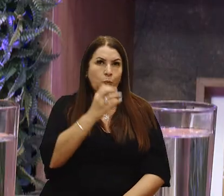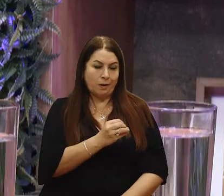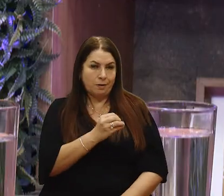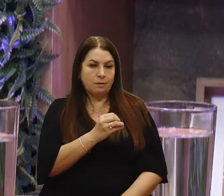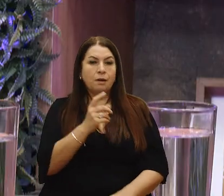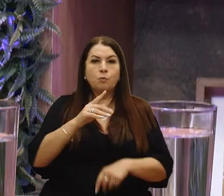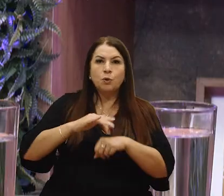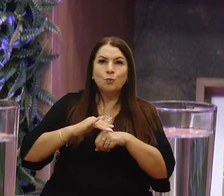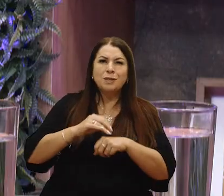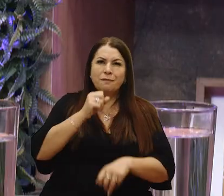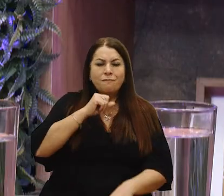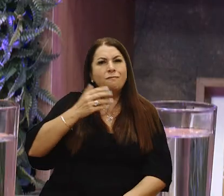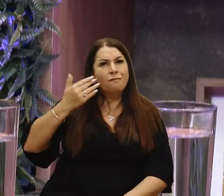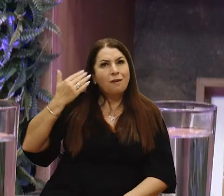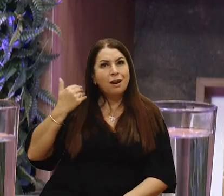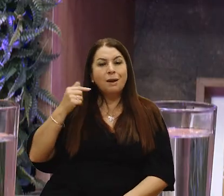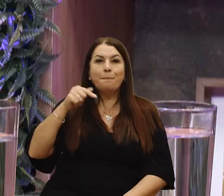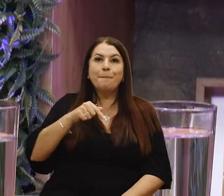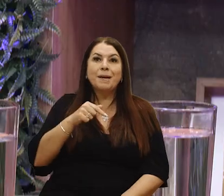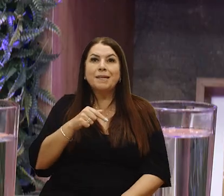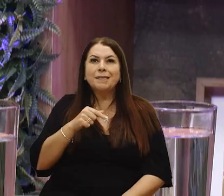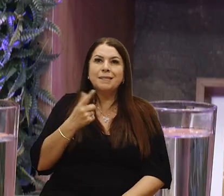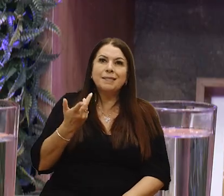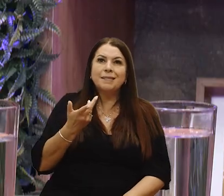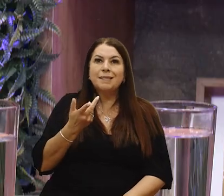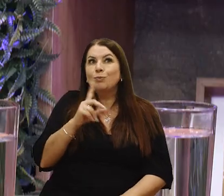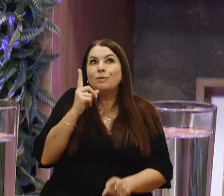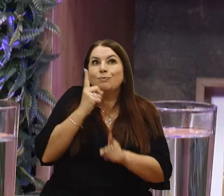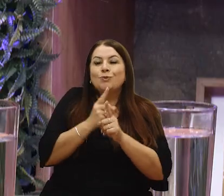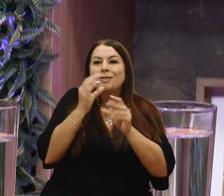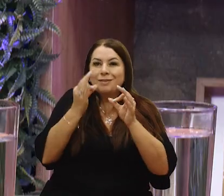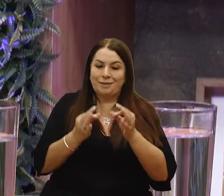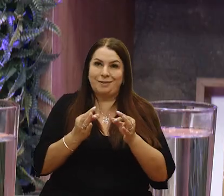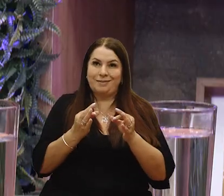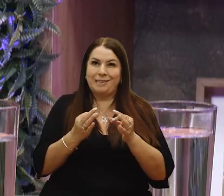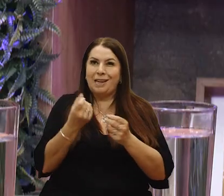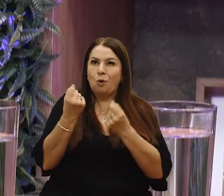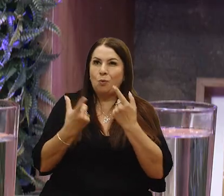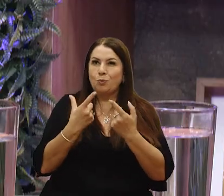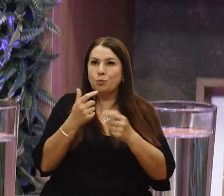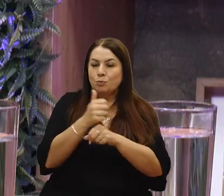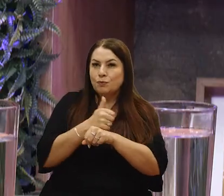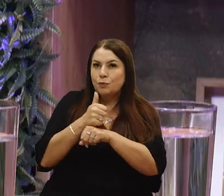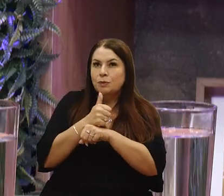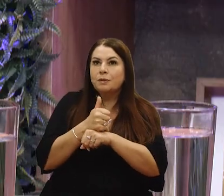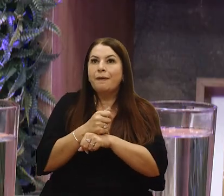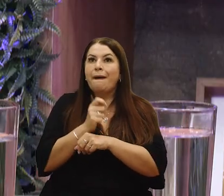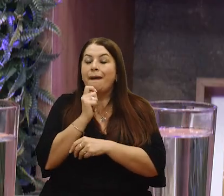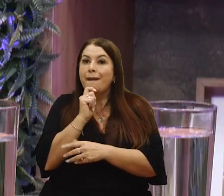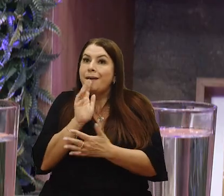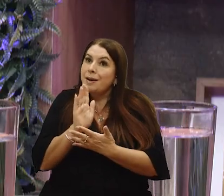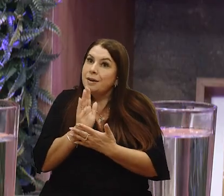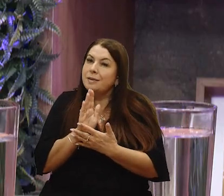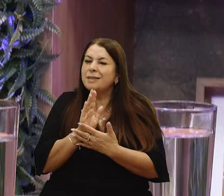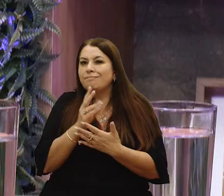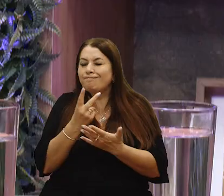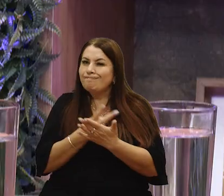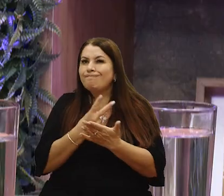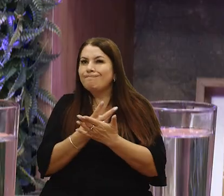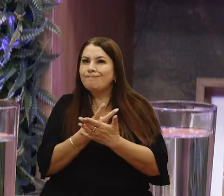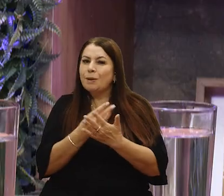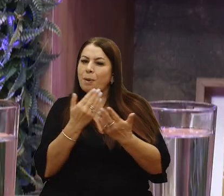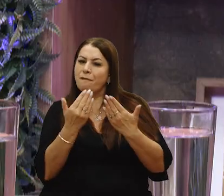muito característica nesses pacientes, os nódulos que a gente tem de gordura, né? Então, é um paciente que vem com muitos sintomas e ele